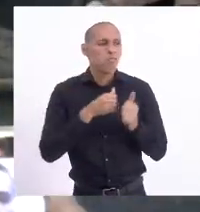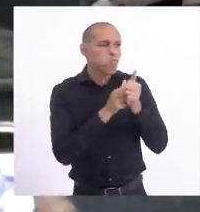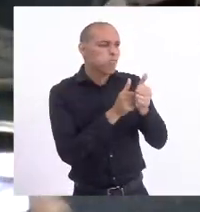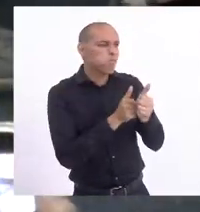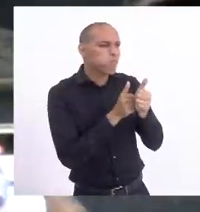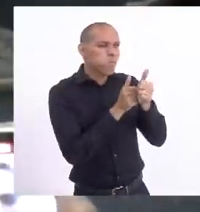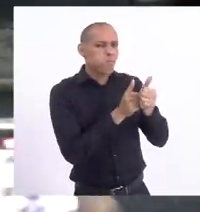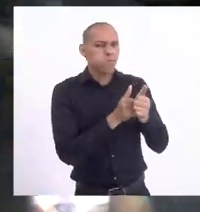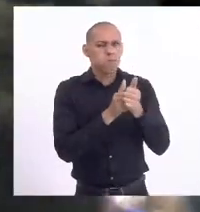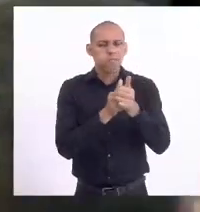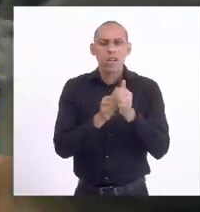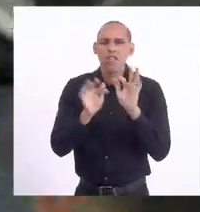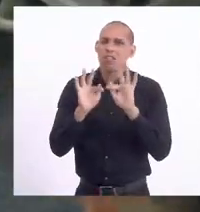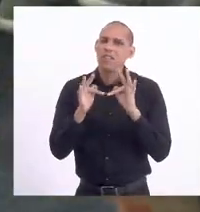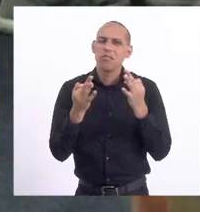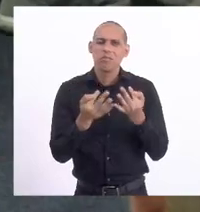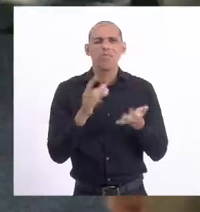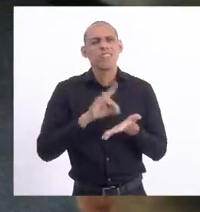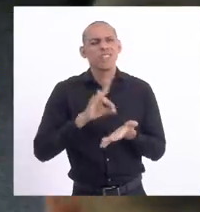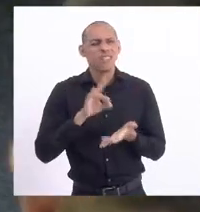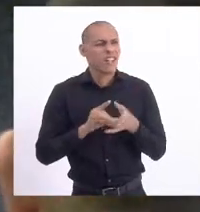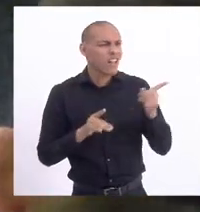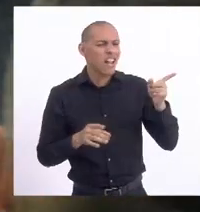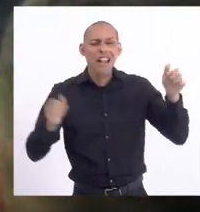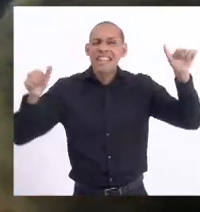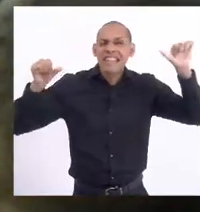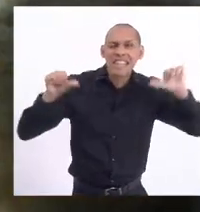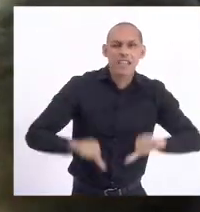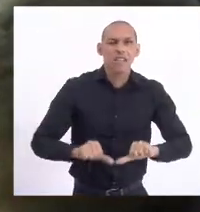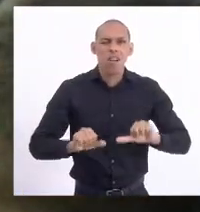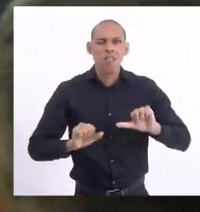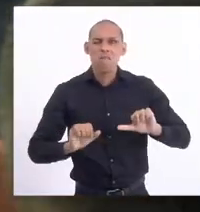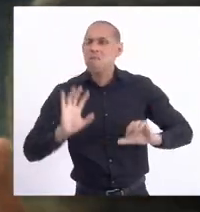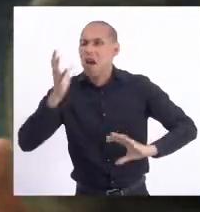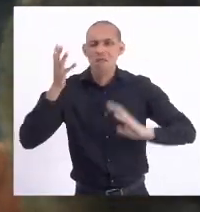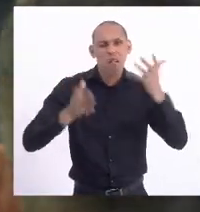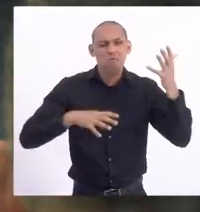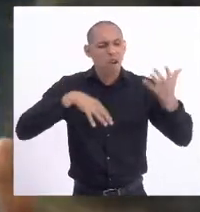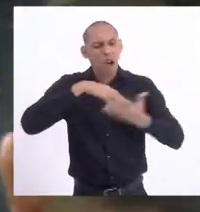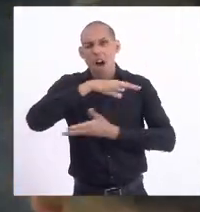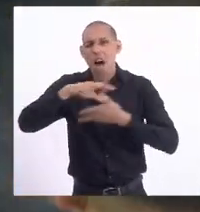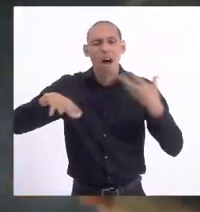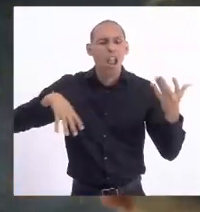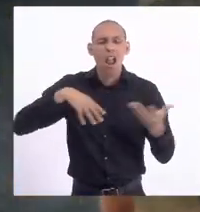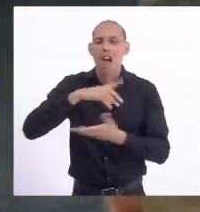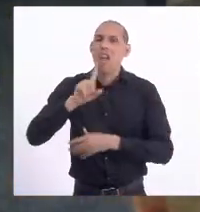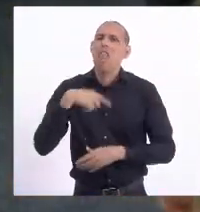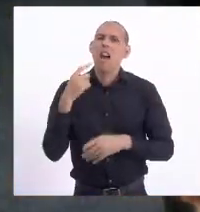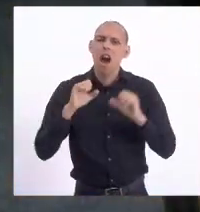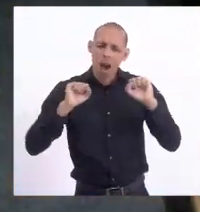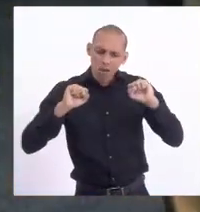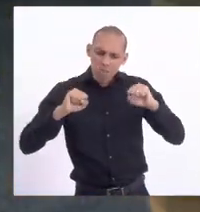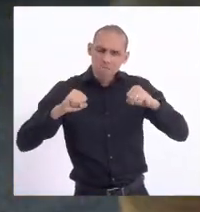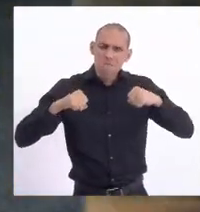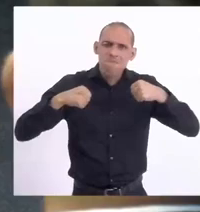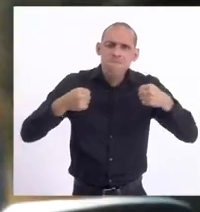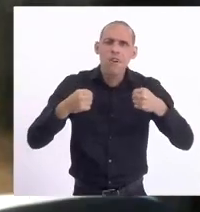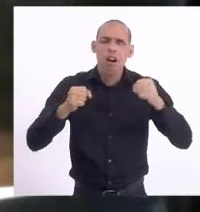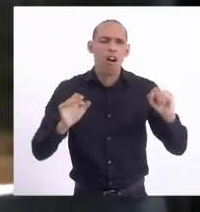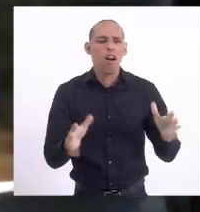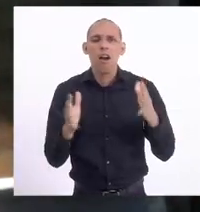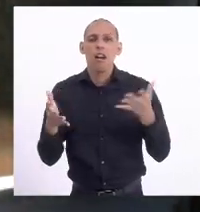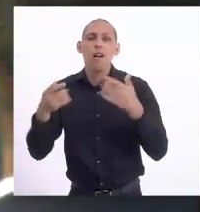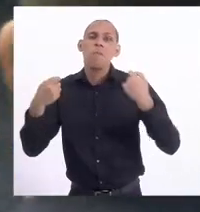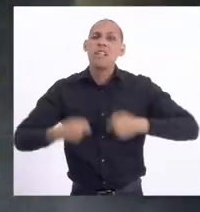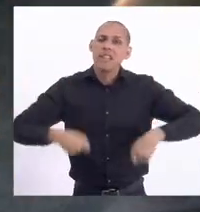perto as famílias, e realmente a situação é crítica, é caótica, e a gente sim vai intensificar essa campanha, realmente é